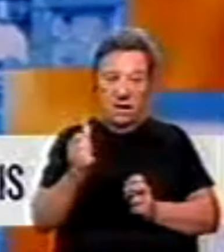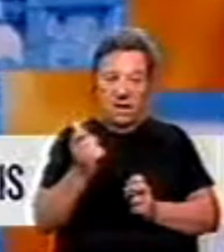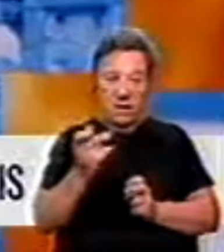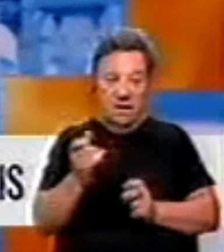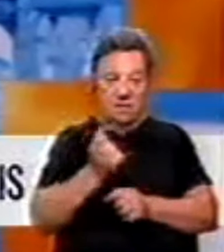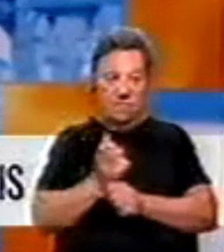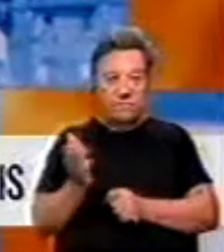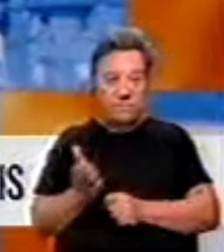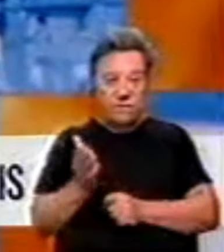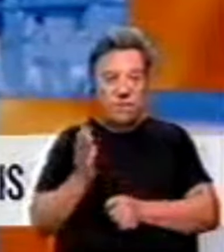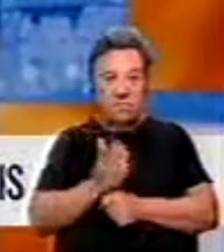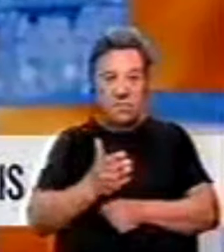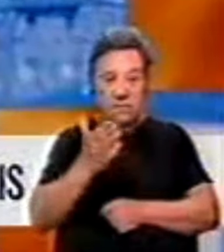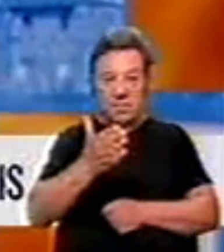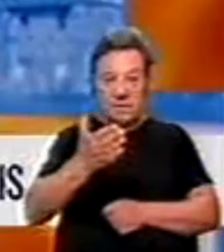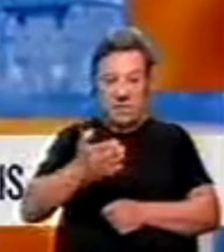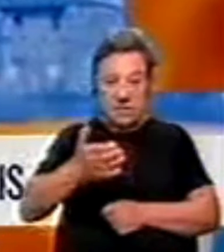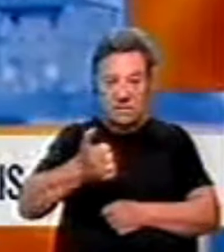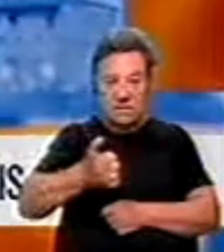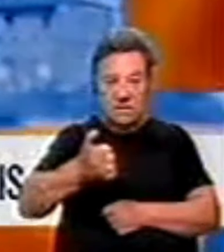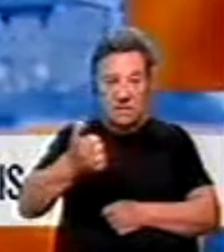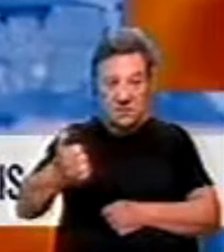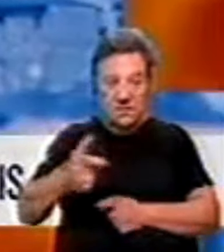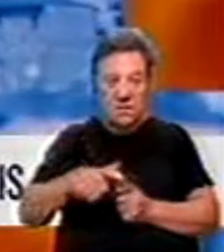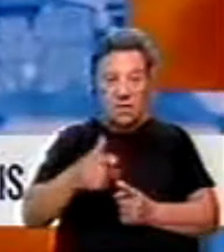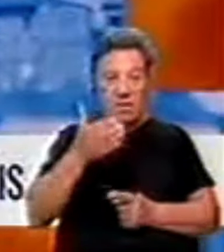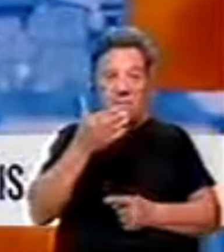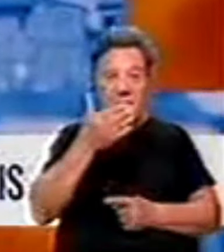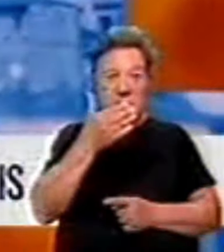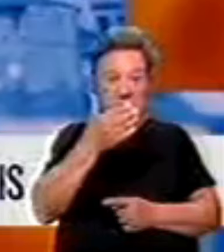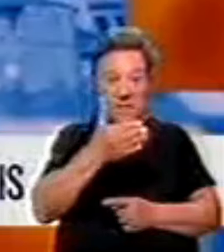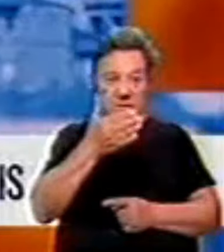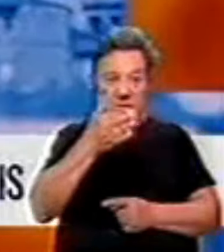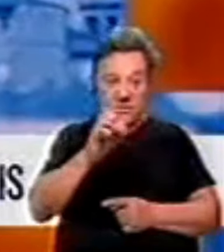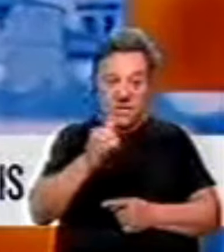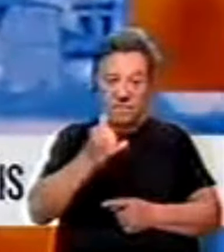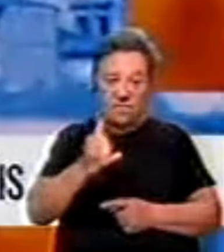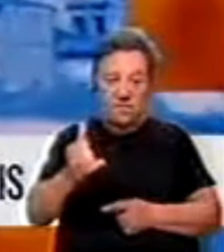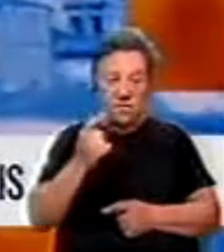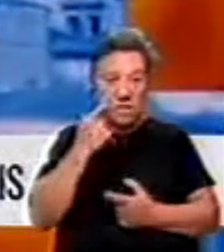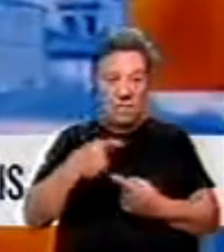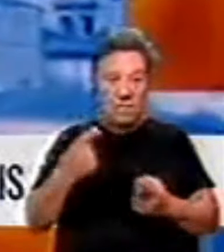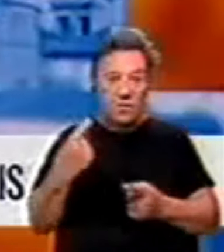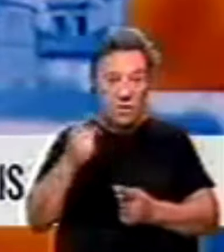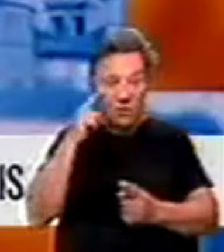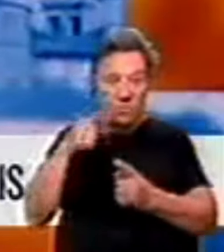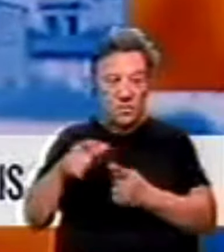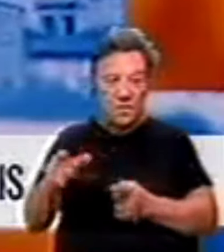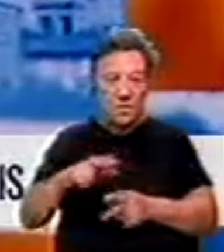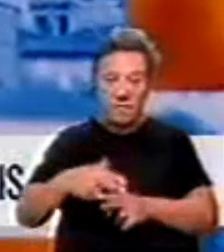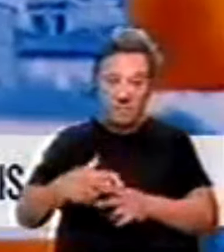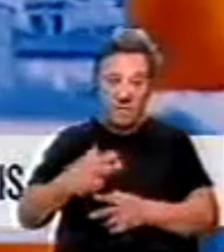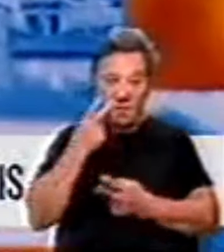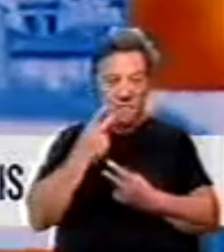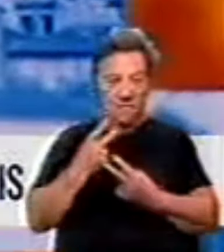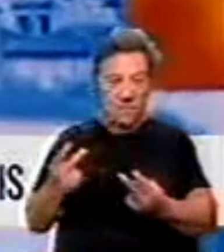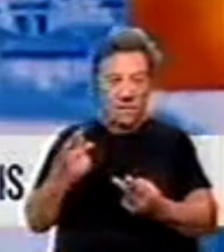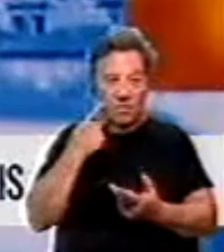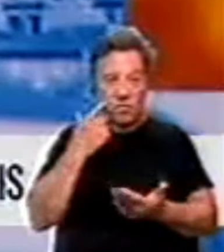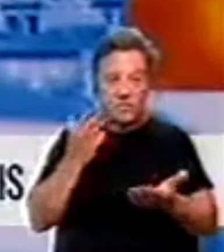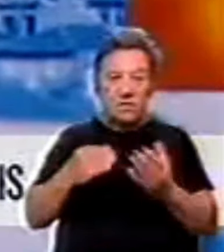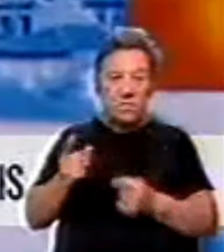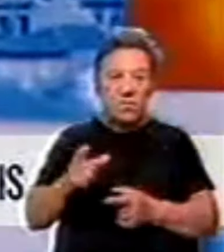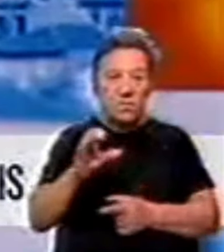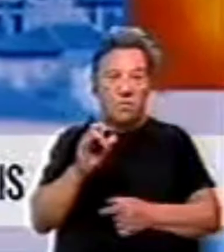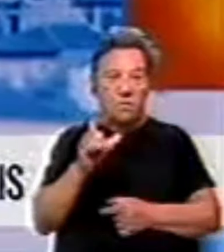foram produzidas entre 1775 e 1822. A mostra tem por objetivo reforçar a visibilidade e o